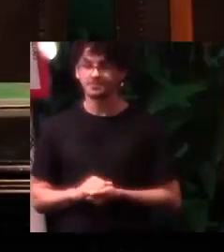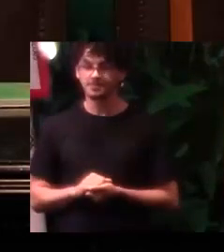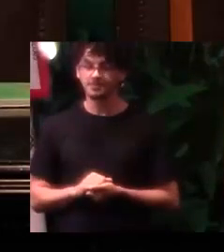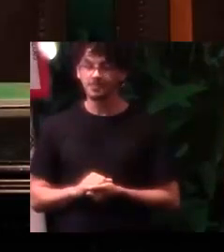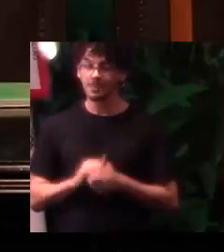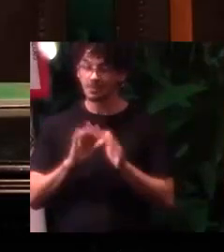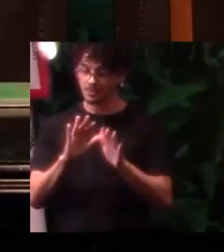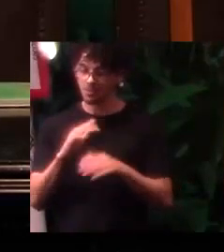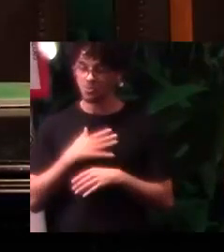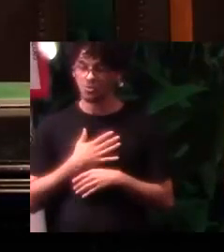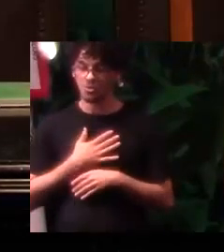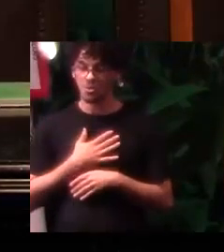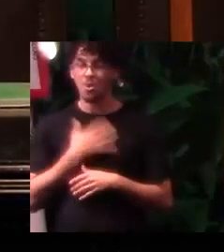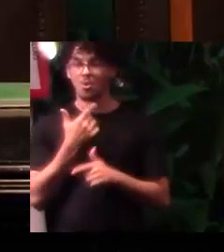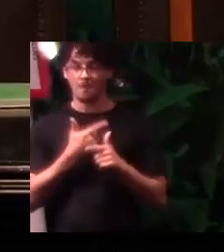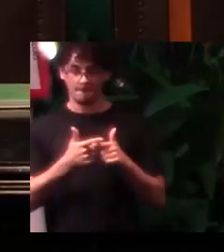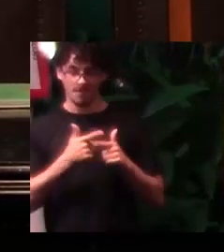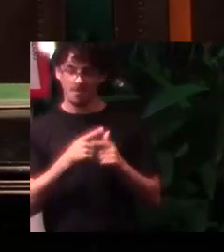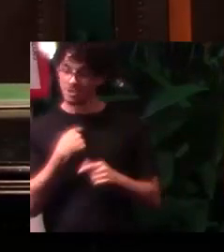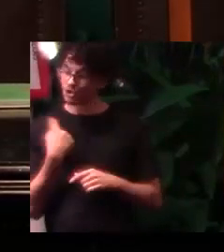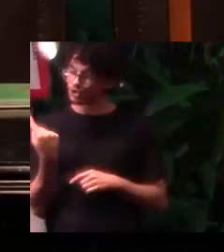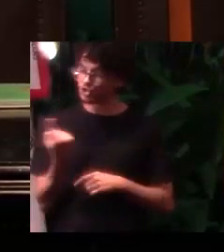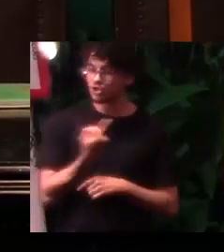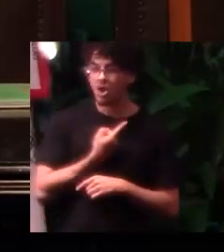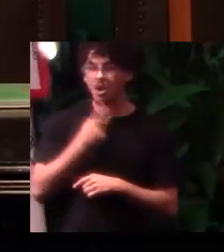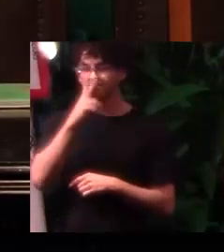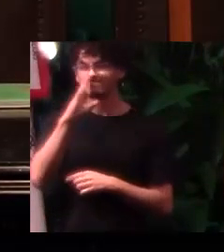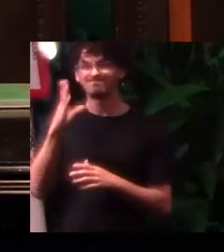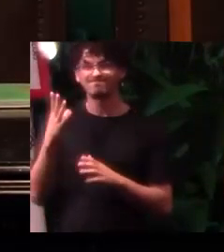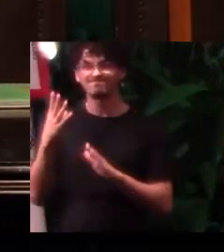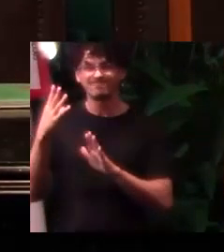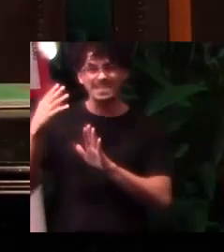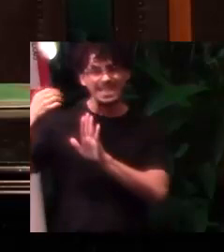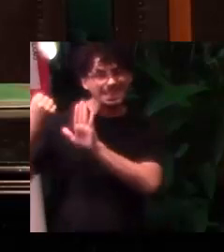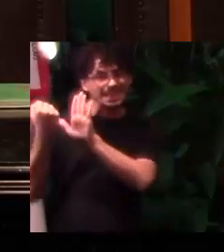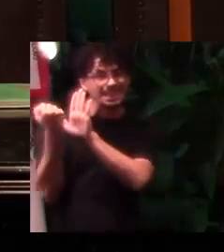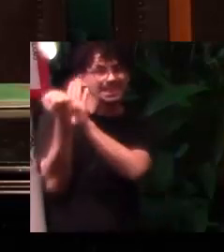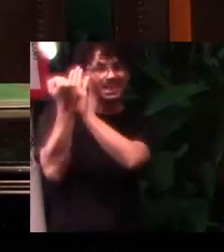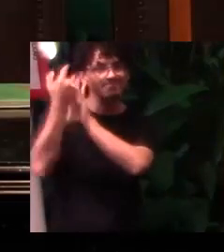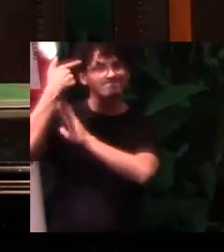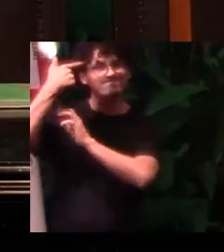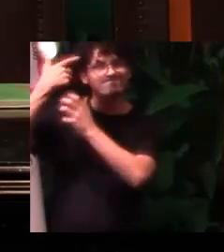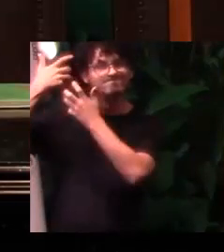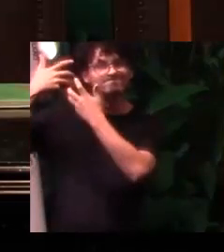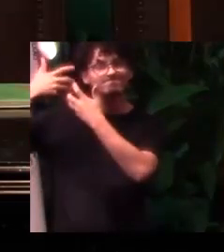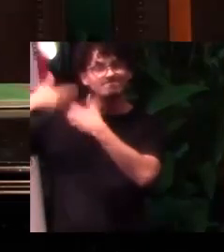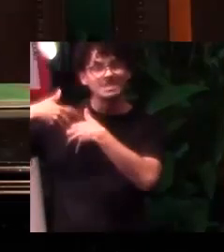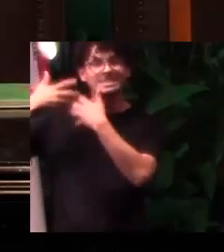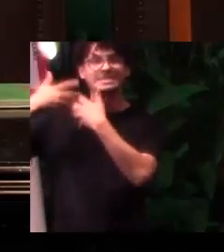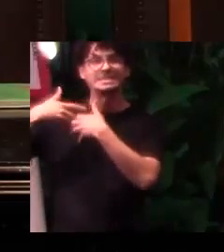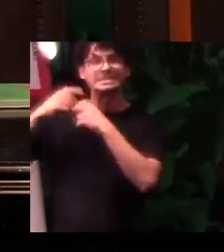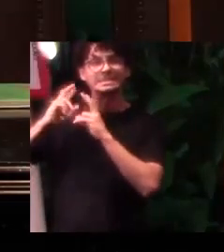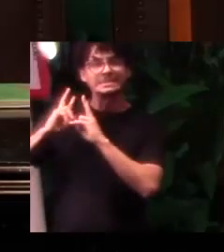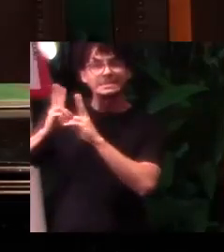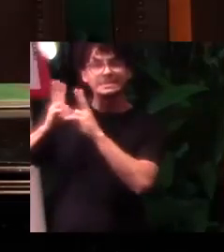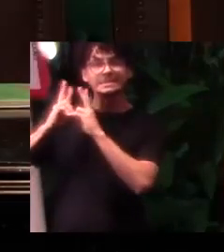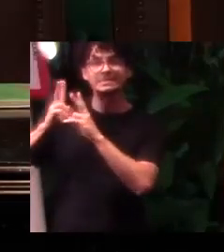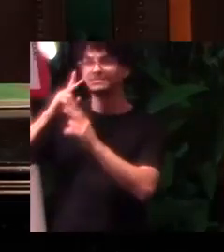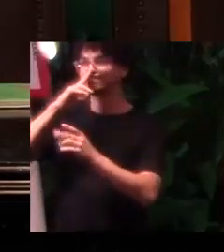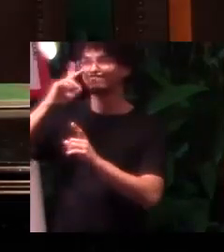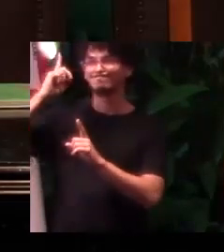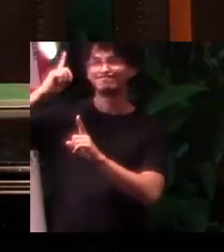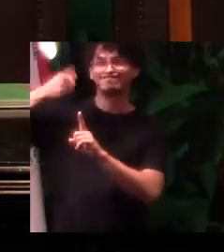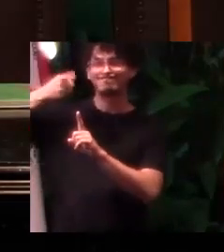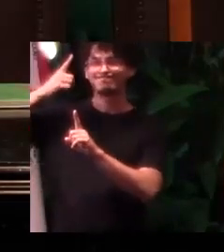que nós, muitas vezes, nos habituamos a pensar de uma forma de tal maneira